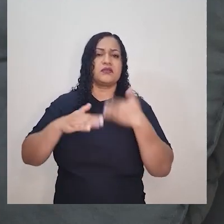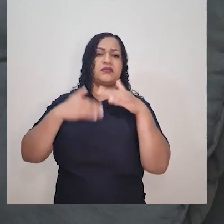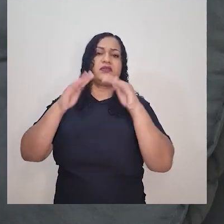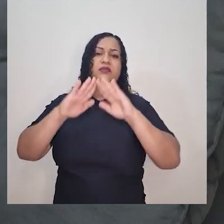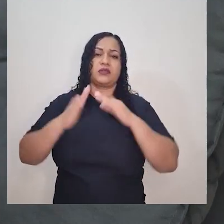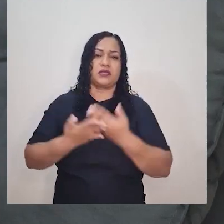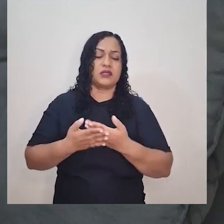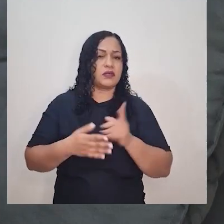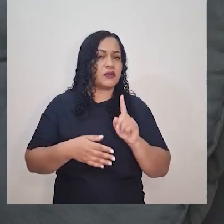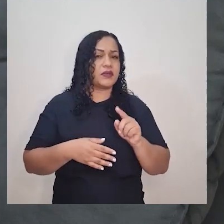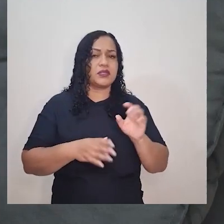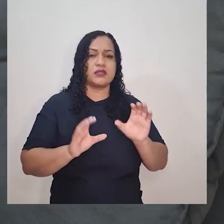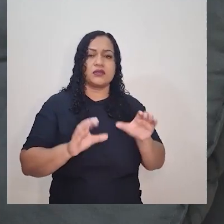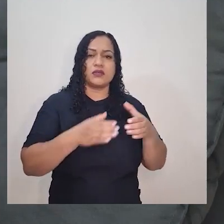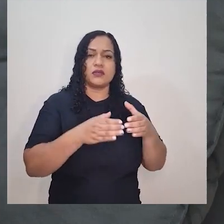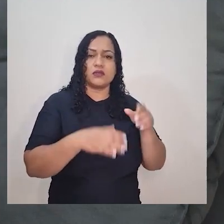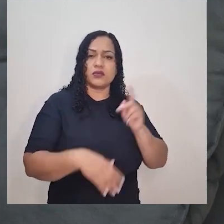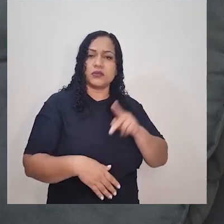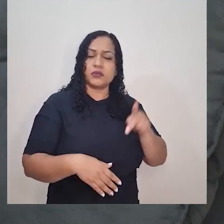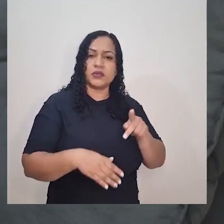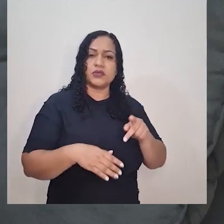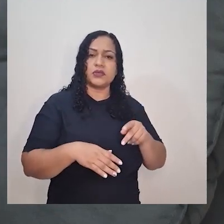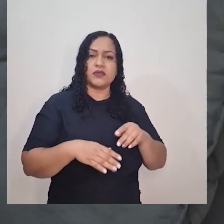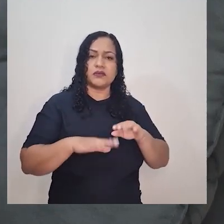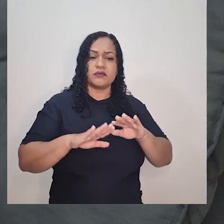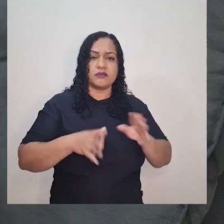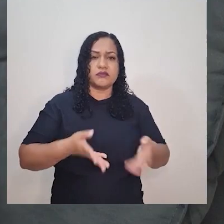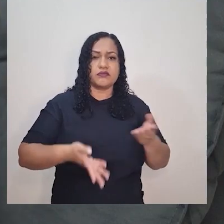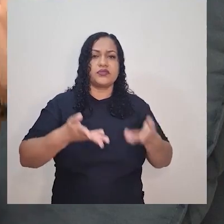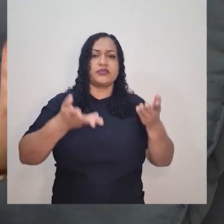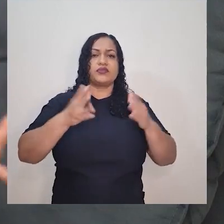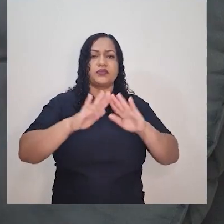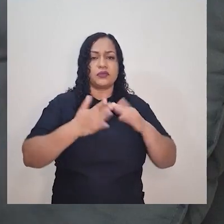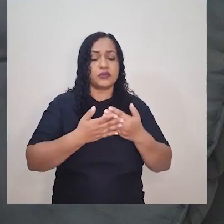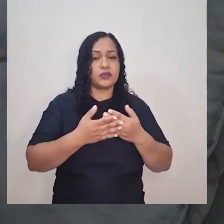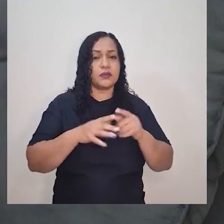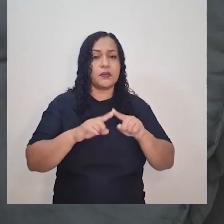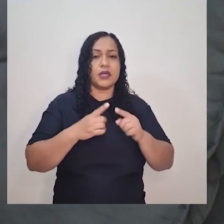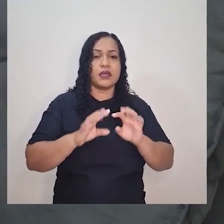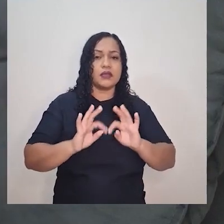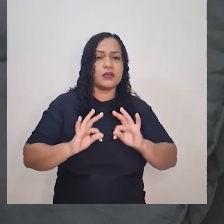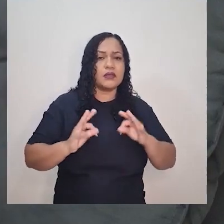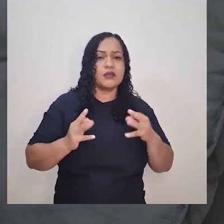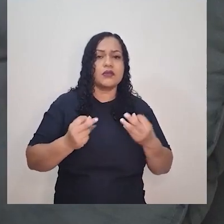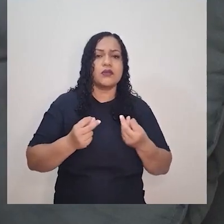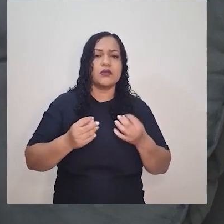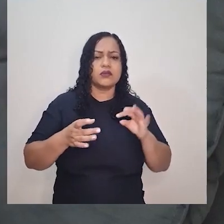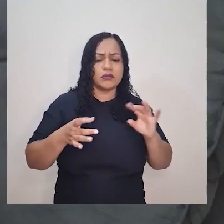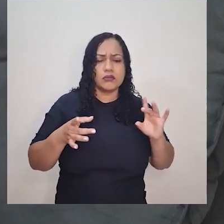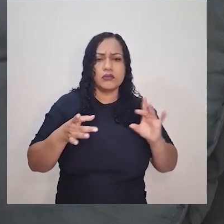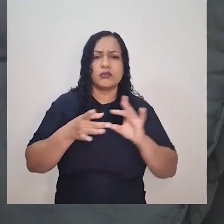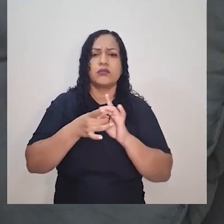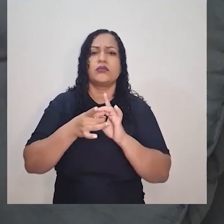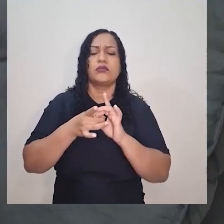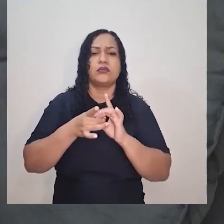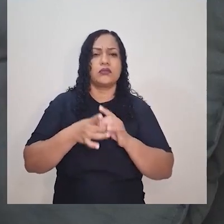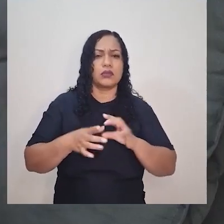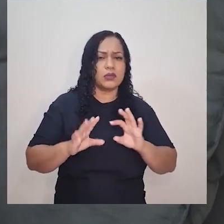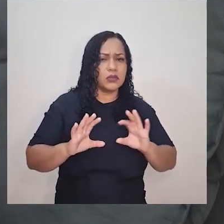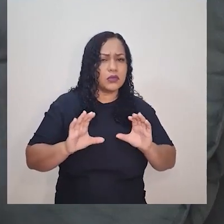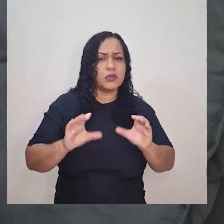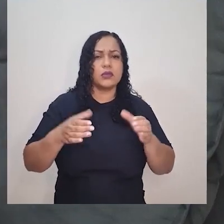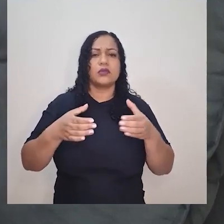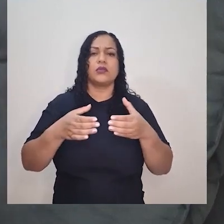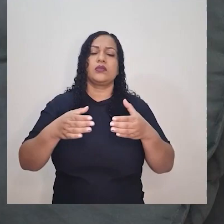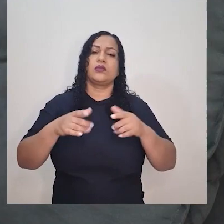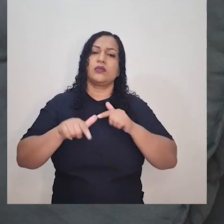Não é só os professores da escola que vão fazer com que a escola ande bem. É todo todos os sujeitos unidos, né? A partir